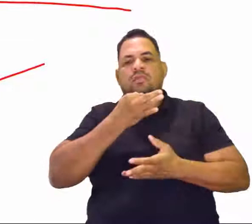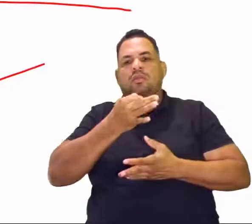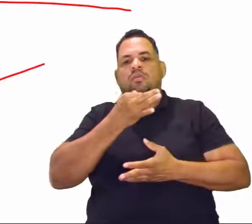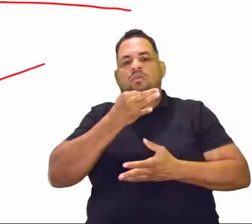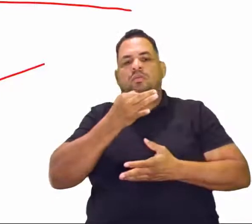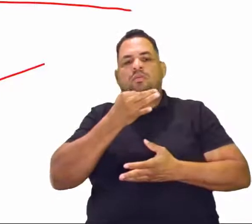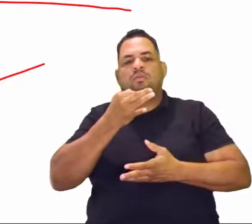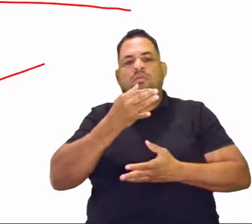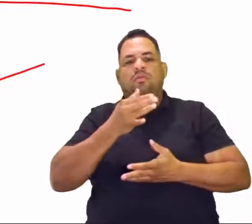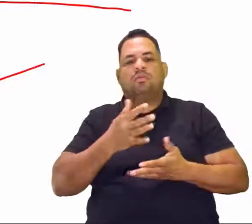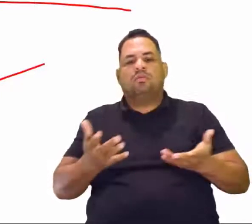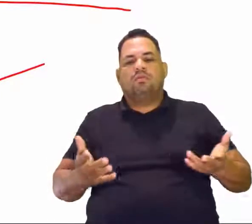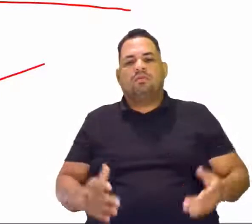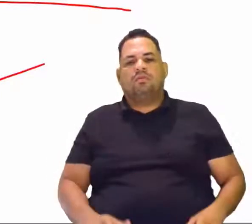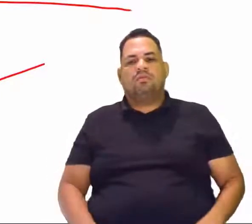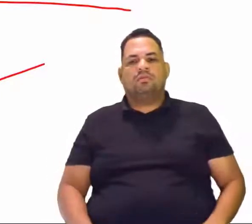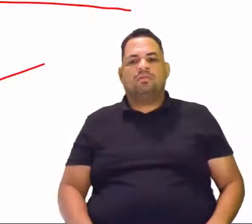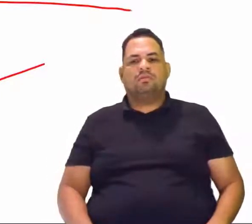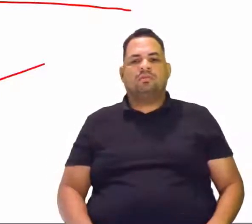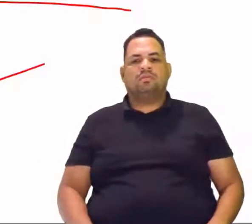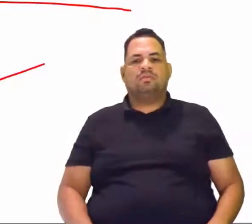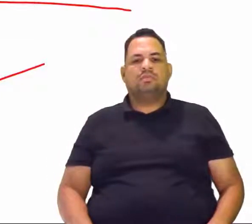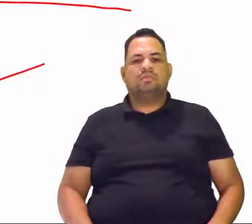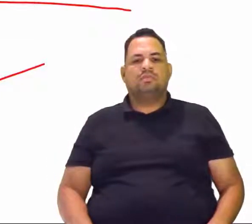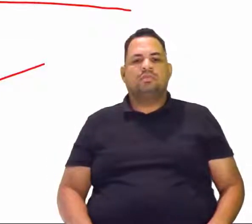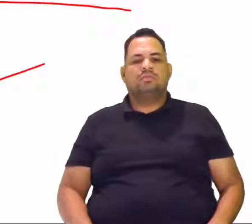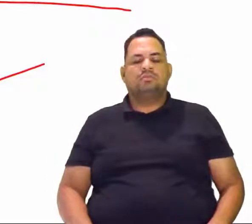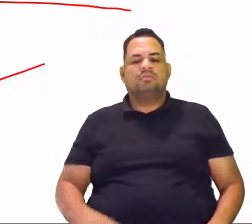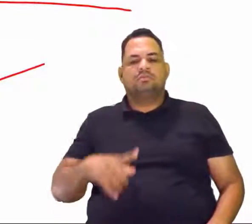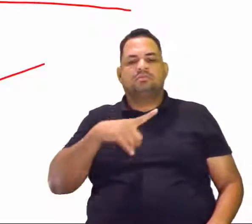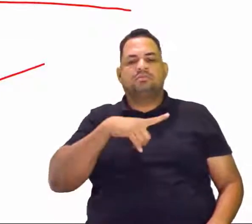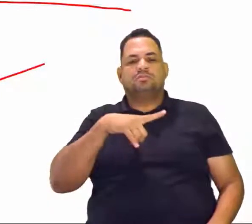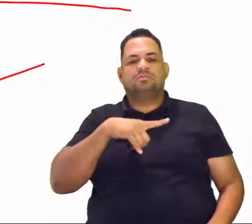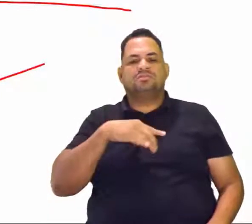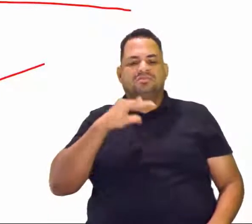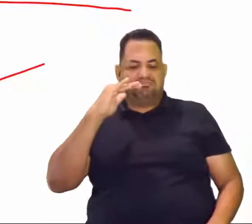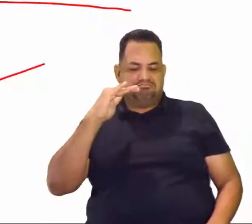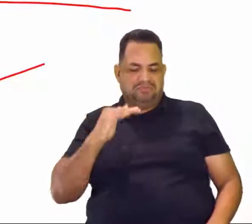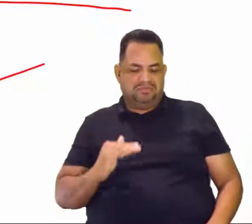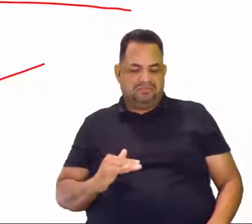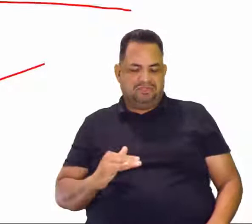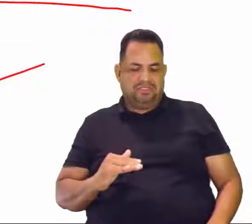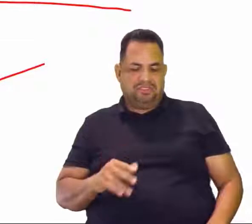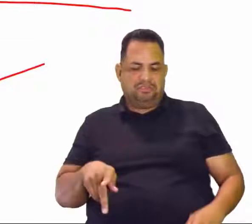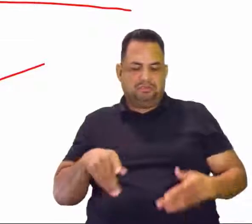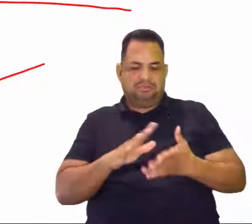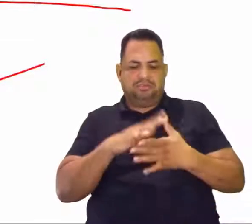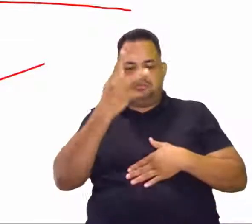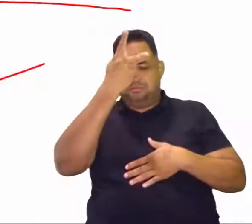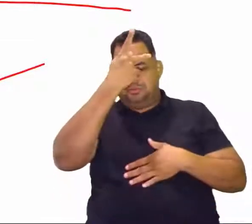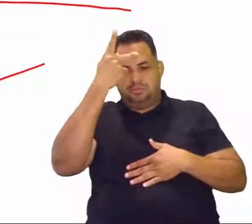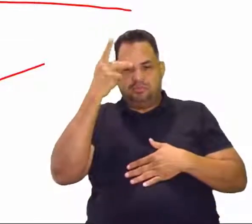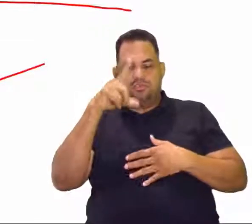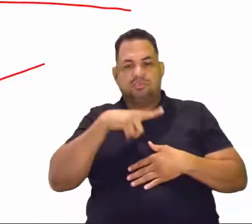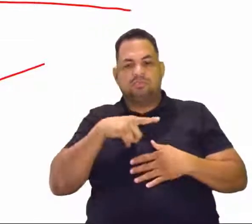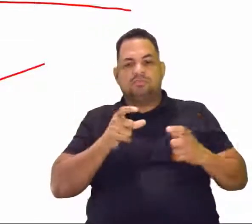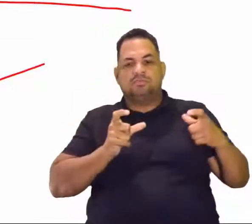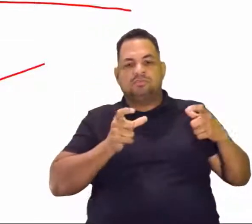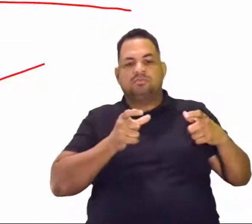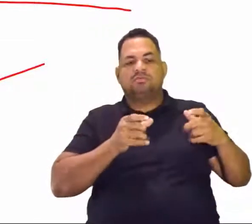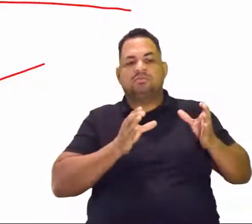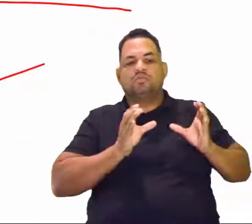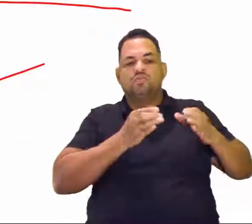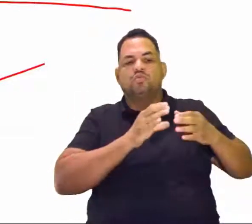do argumentar que a existe uma inferioridade né nesses povos